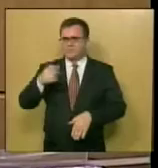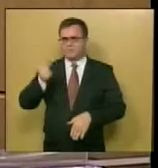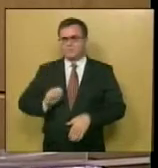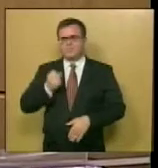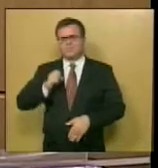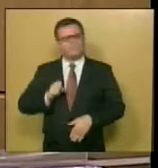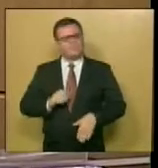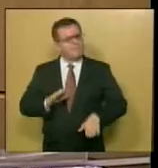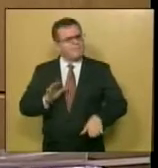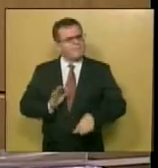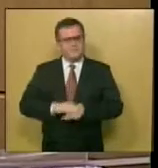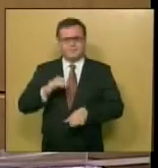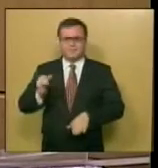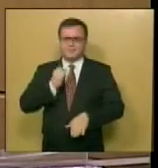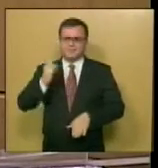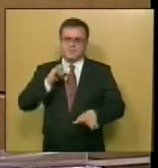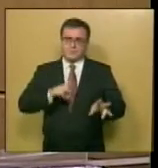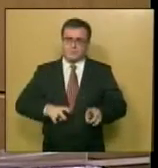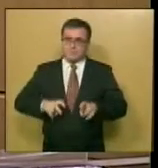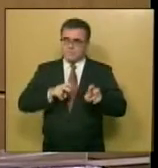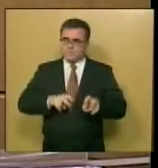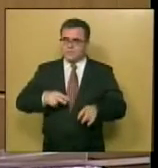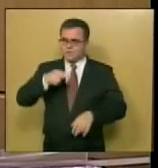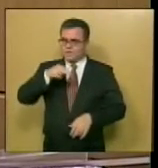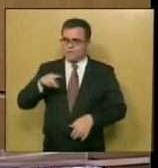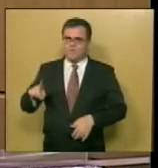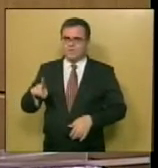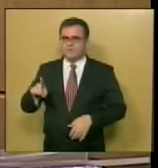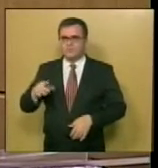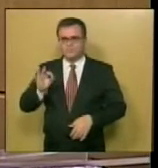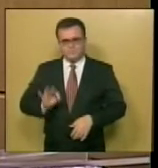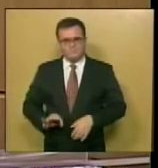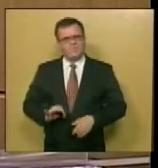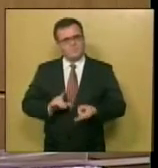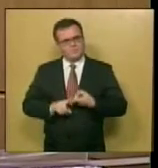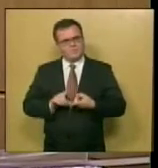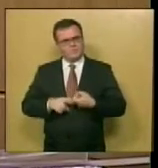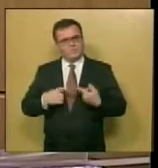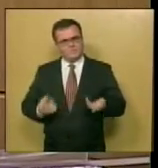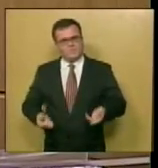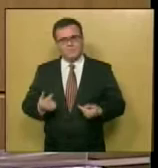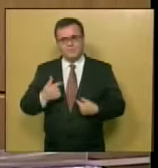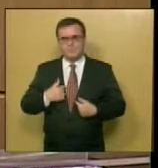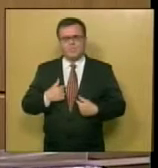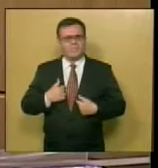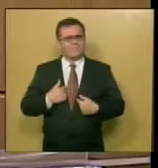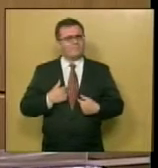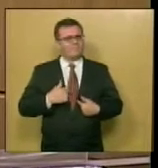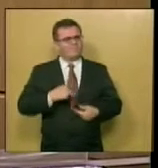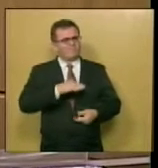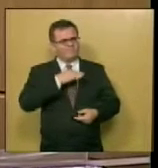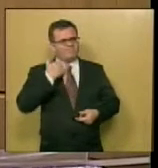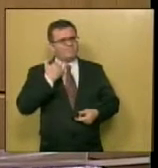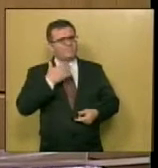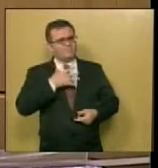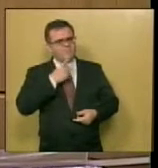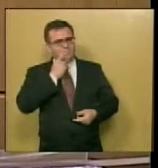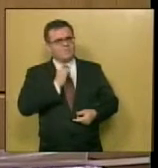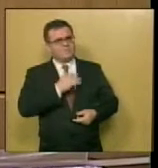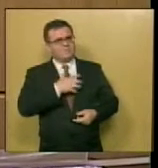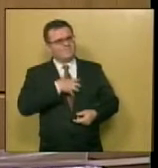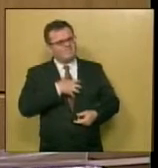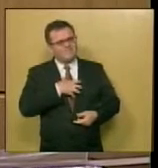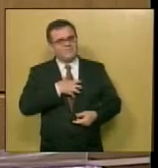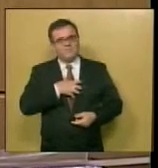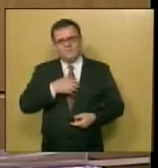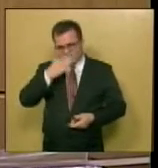mais importantes do Nordeste. Diante de tudo isso, eu perdi um grande pai, mas tenho a certeza